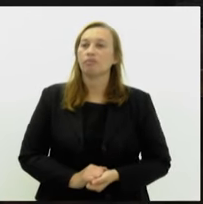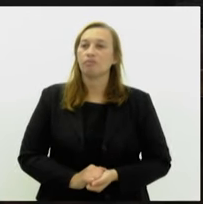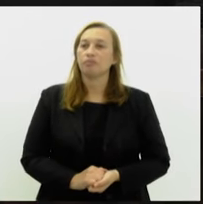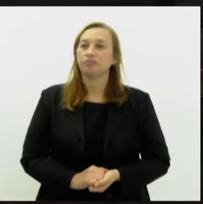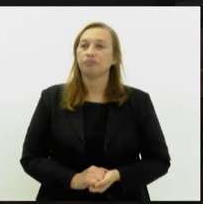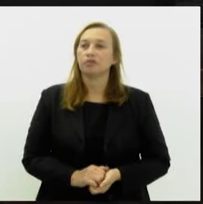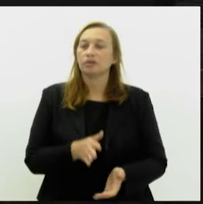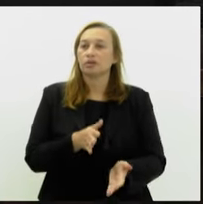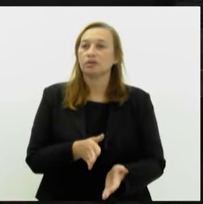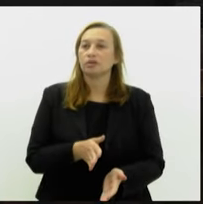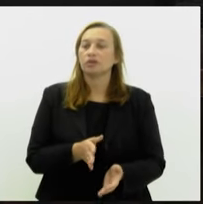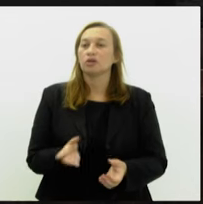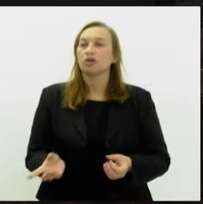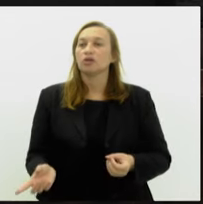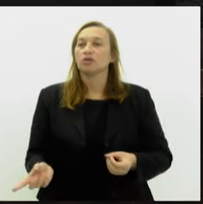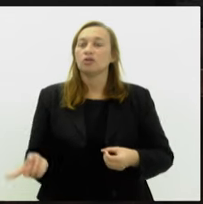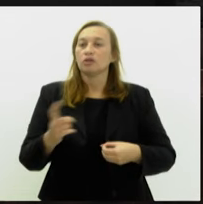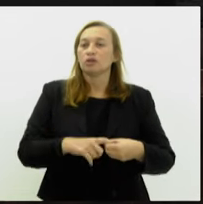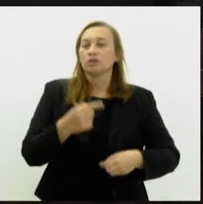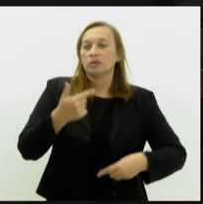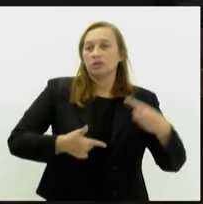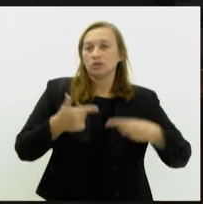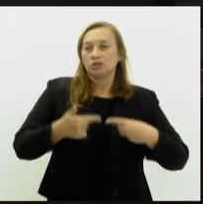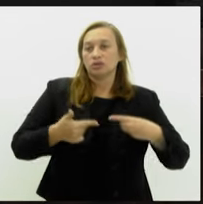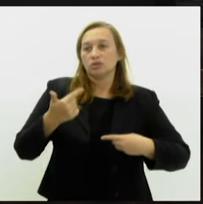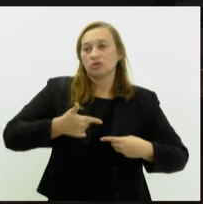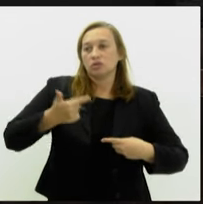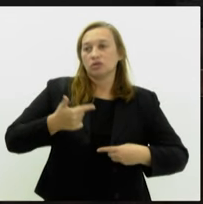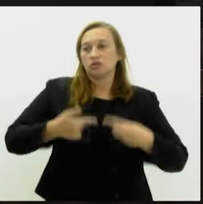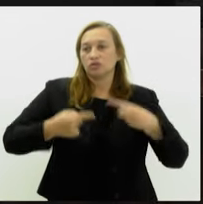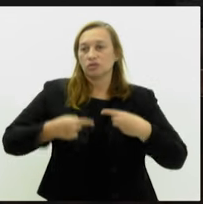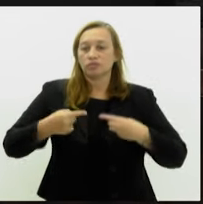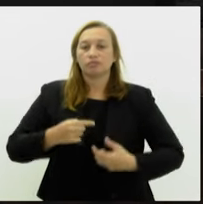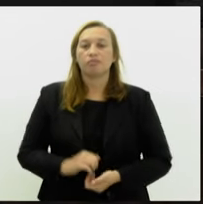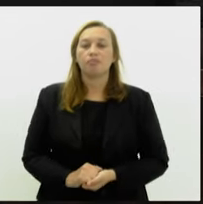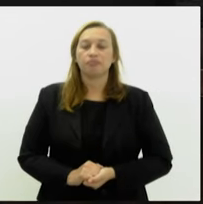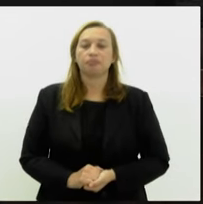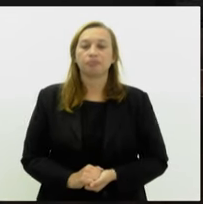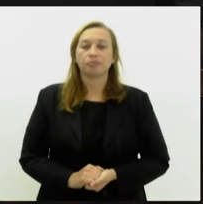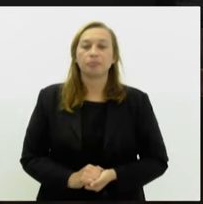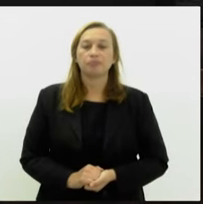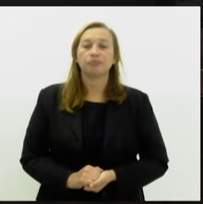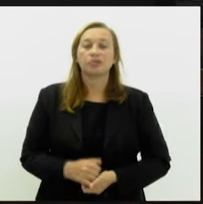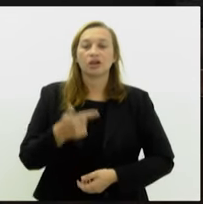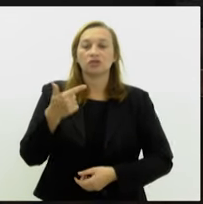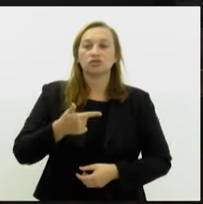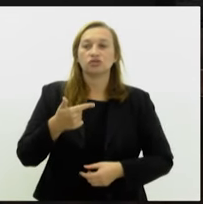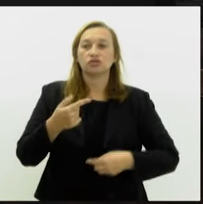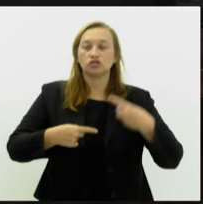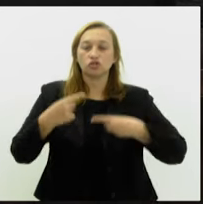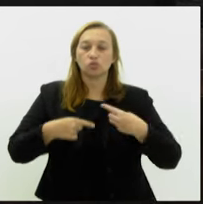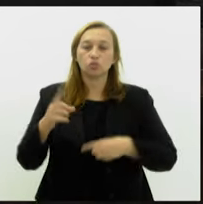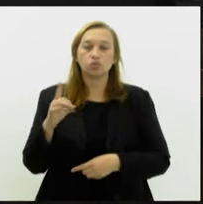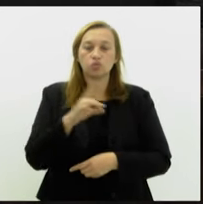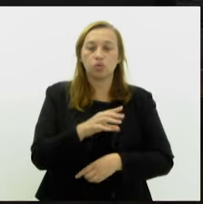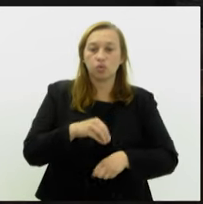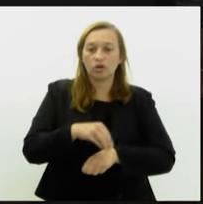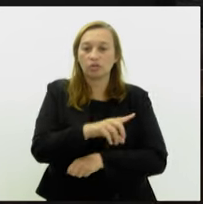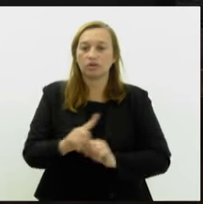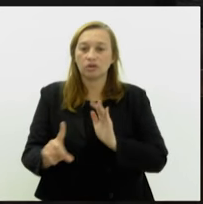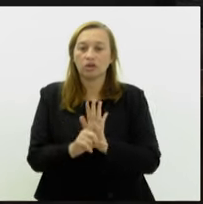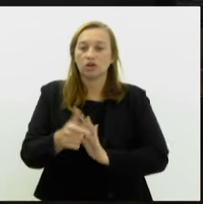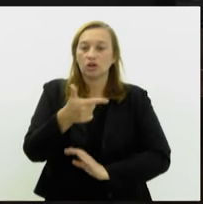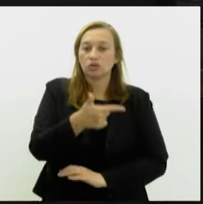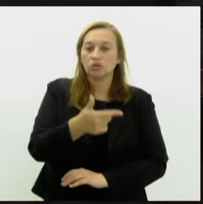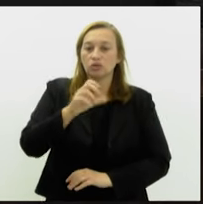Vai a redação do vencido para a segunda discussão. Em discussão única, indicação legislativa